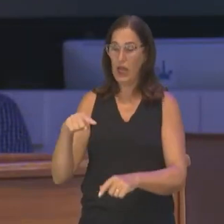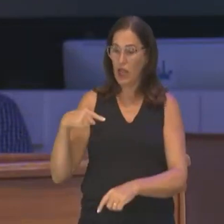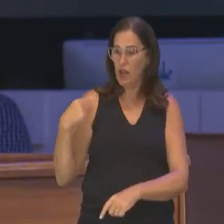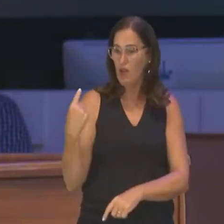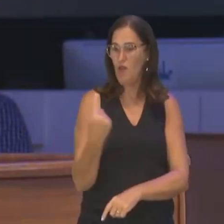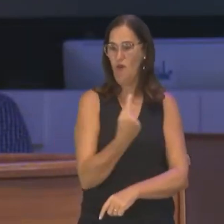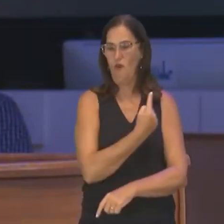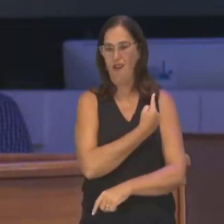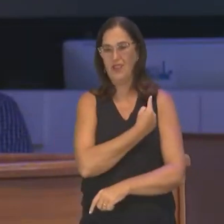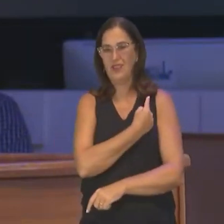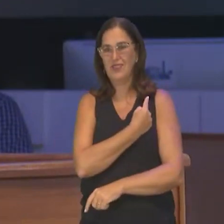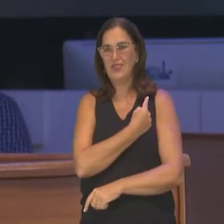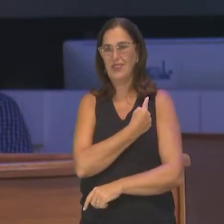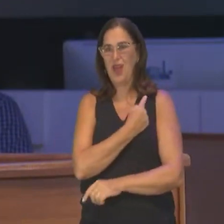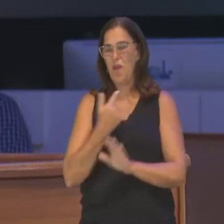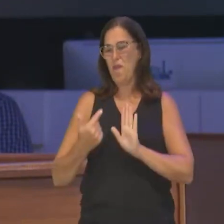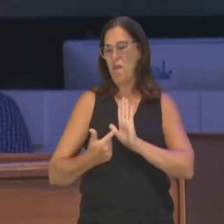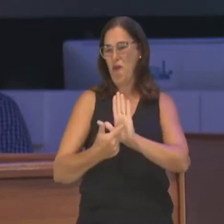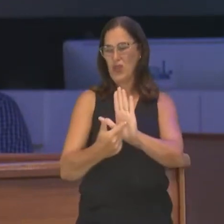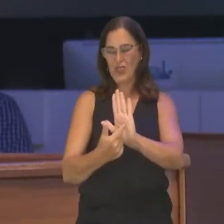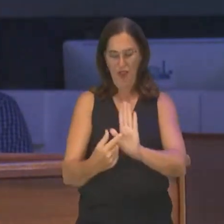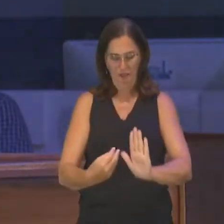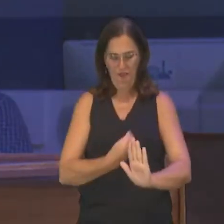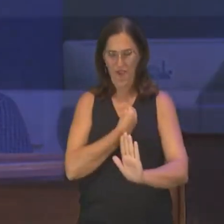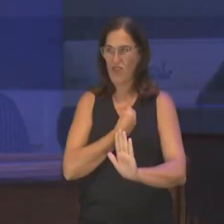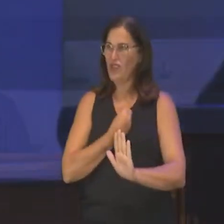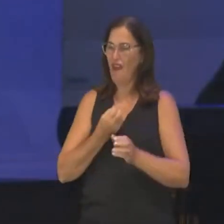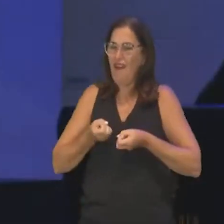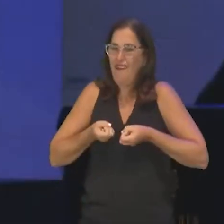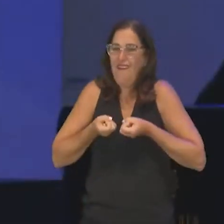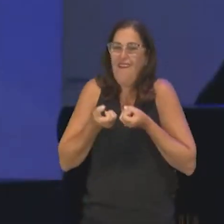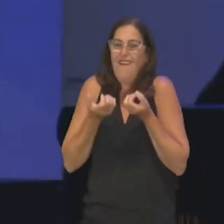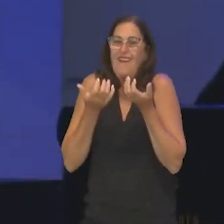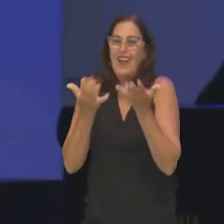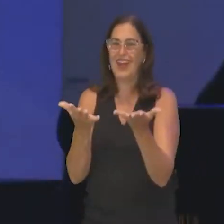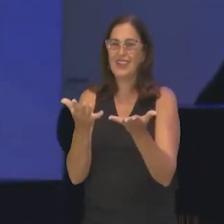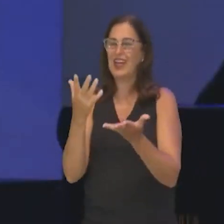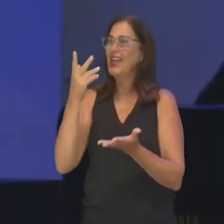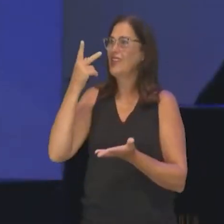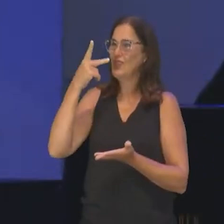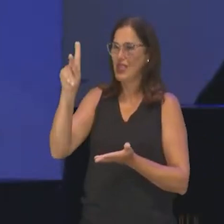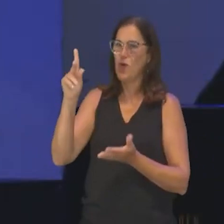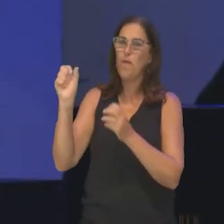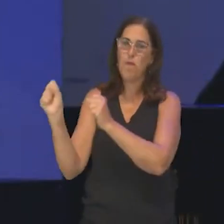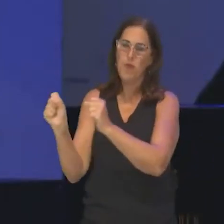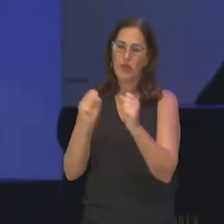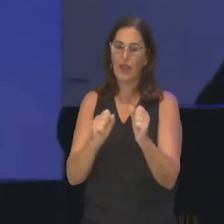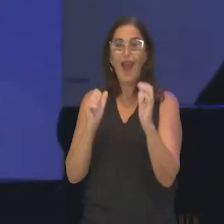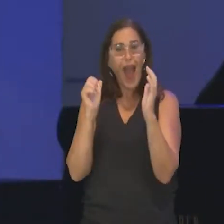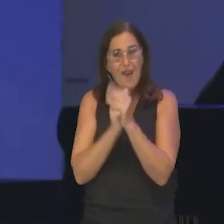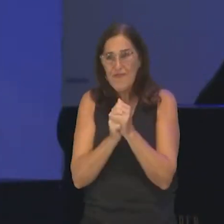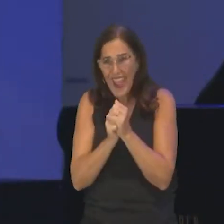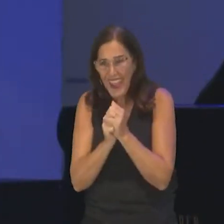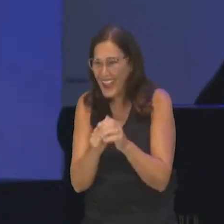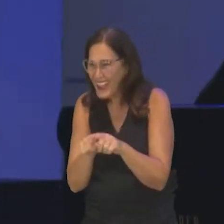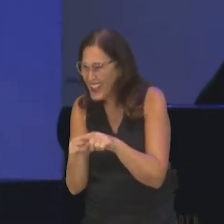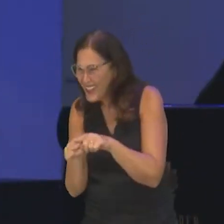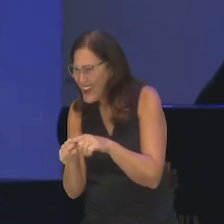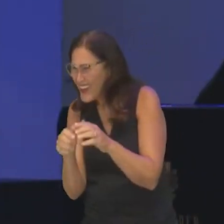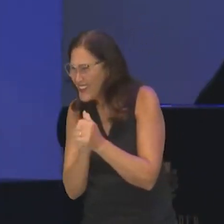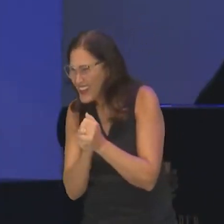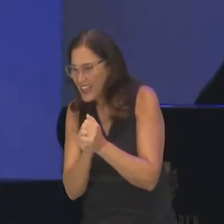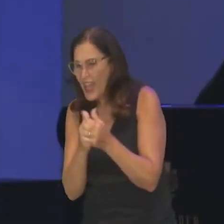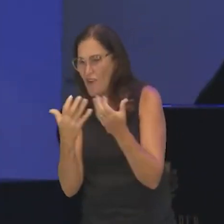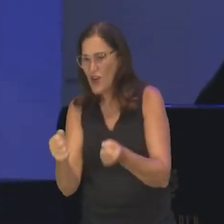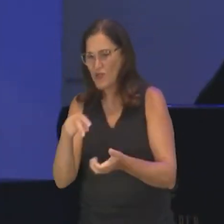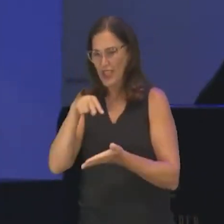sejamos um reflexo vivo da sua graça e do seu poder. Amém, meus irmãos?